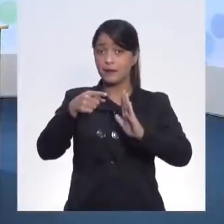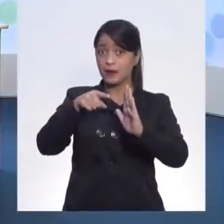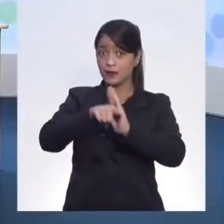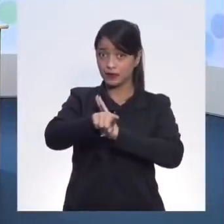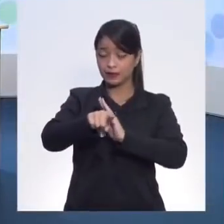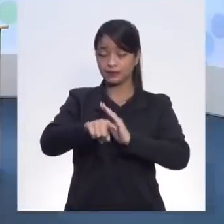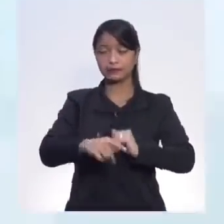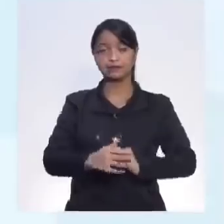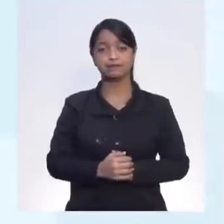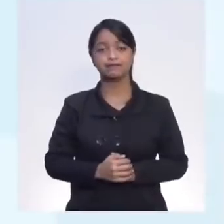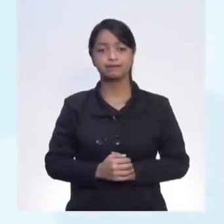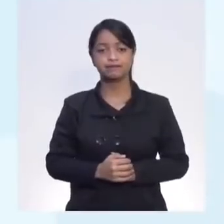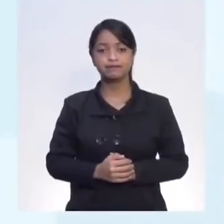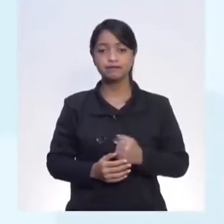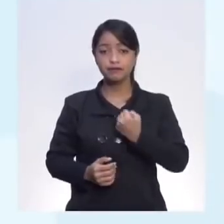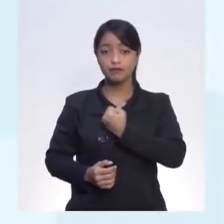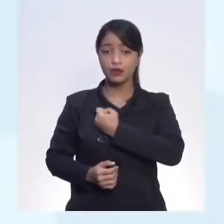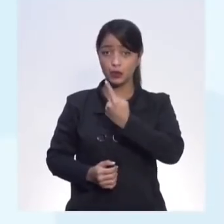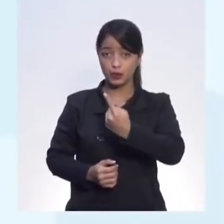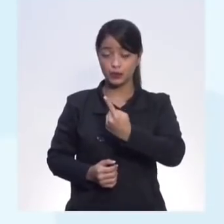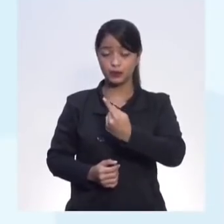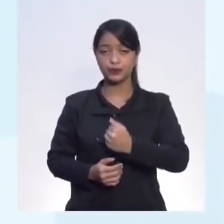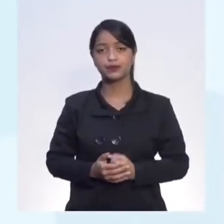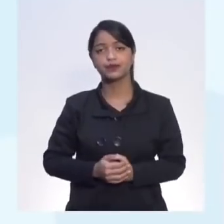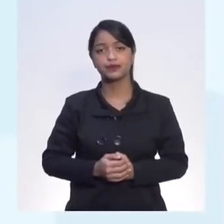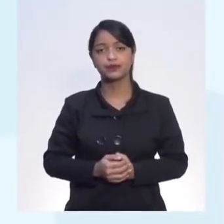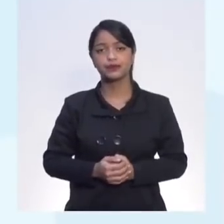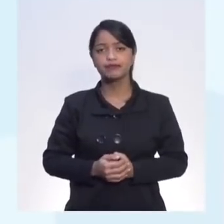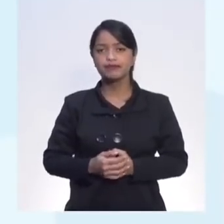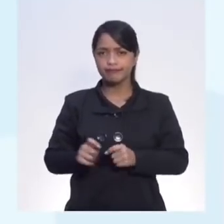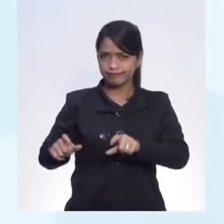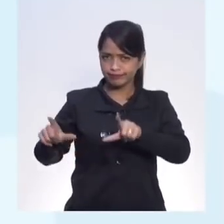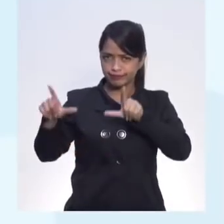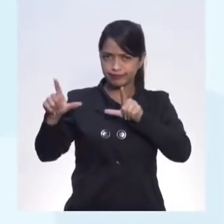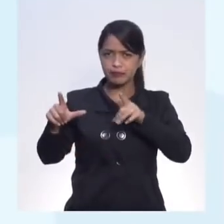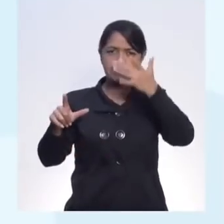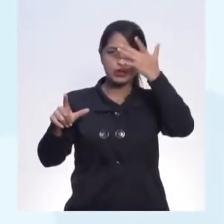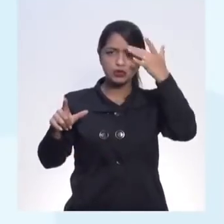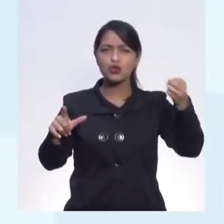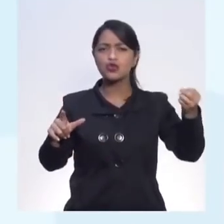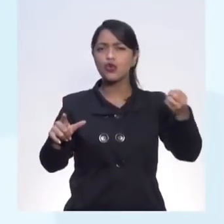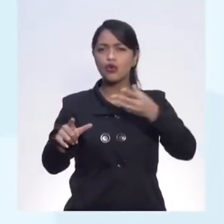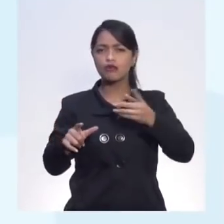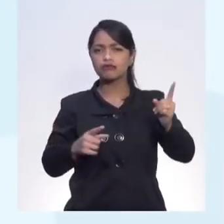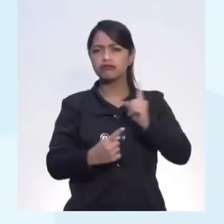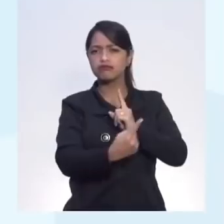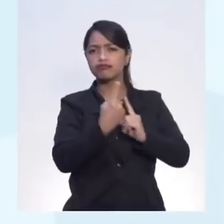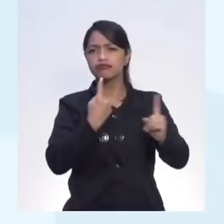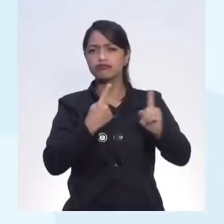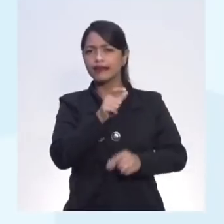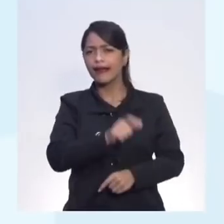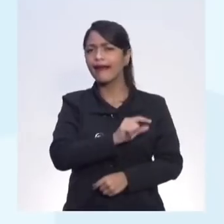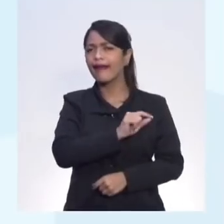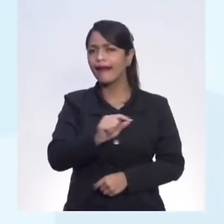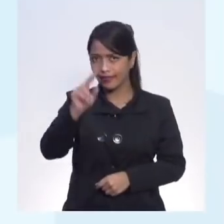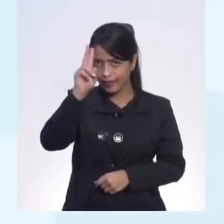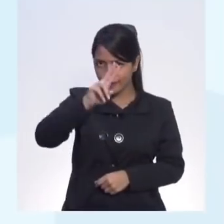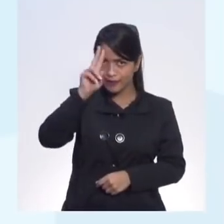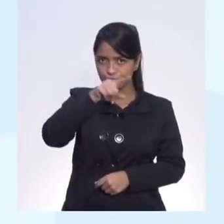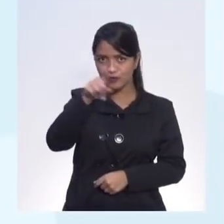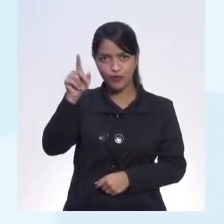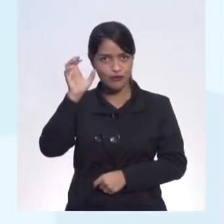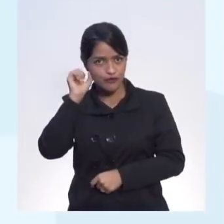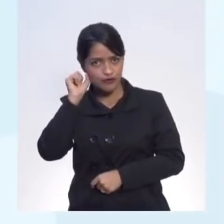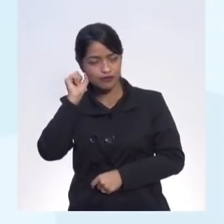Pro. 1. Outros personagens entram em cena. Quais? Vamos lembrar da escutativa agora, hein?